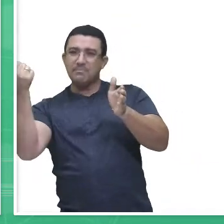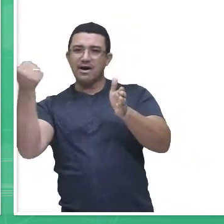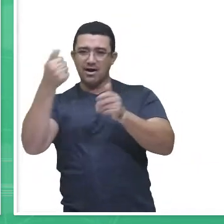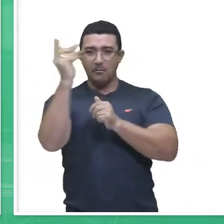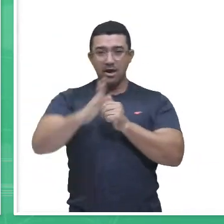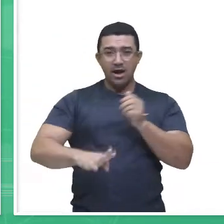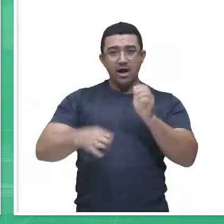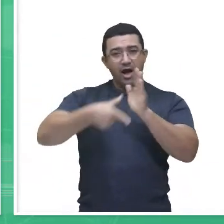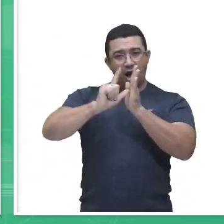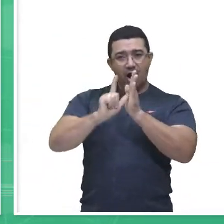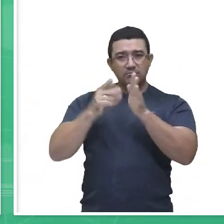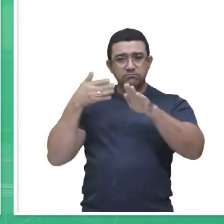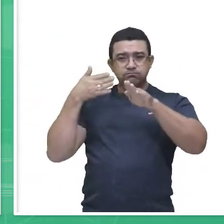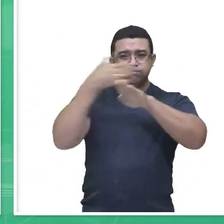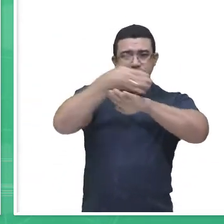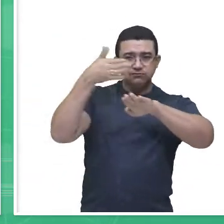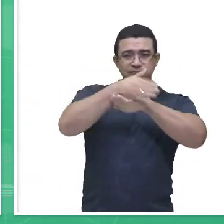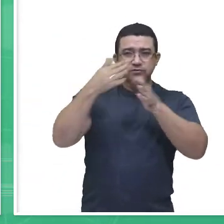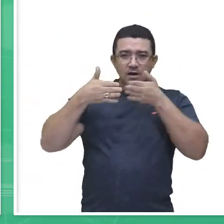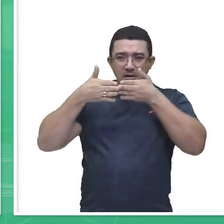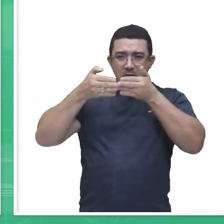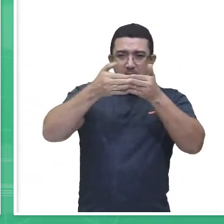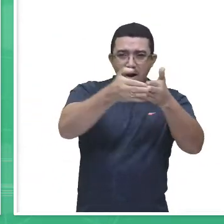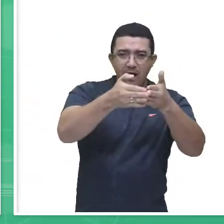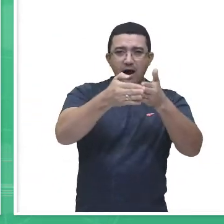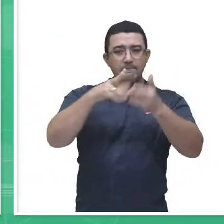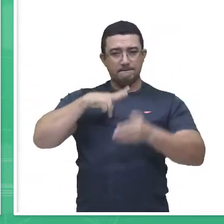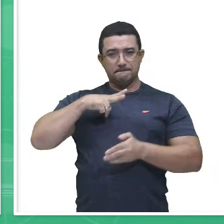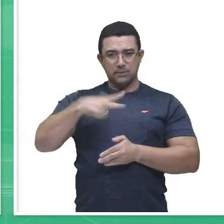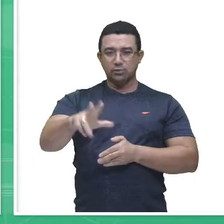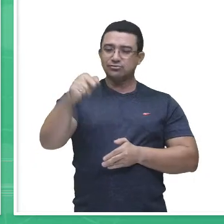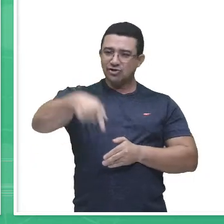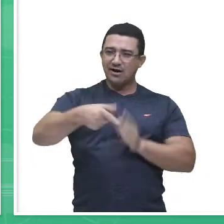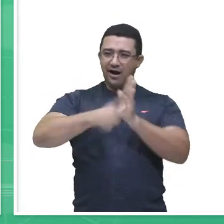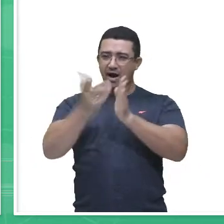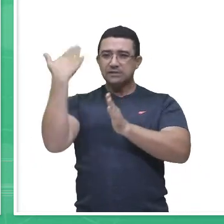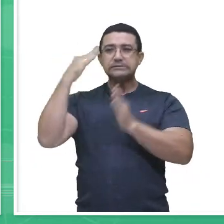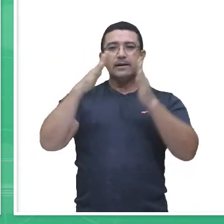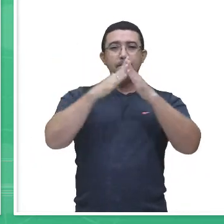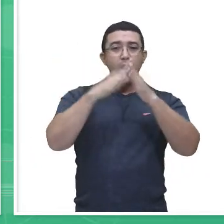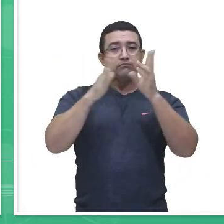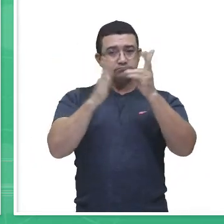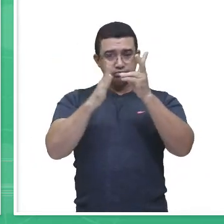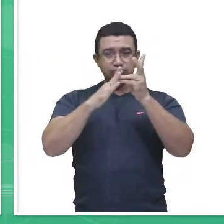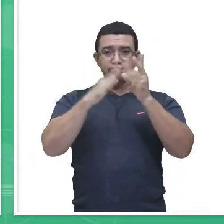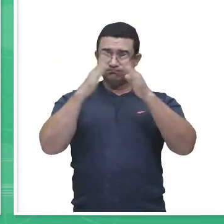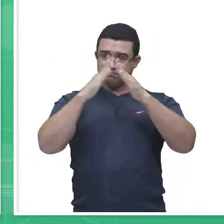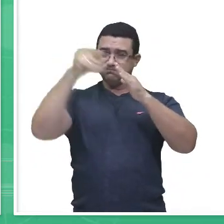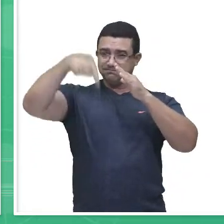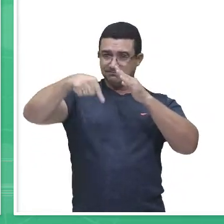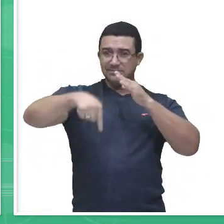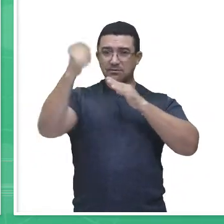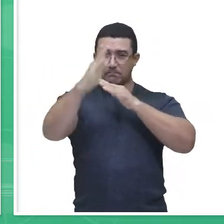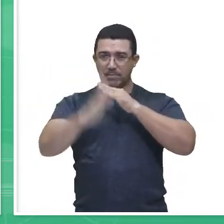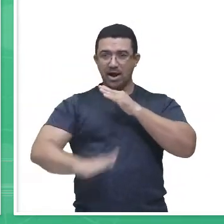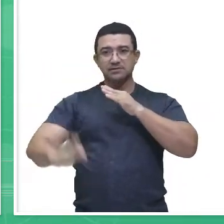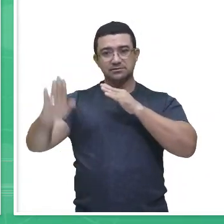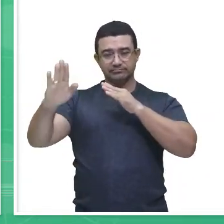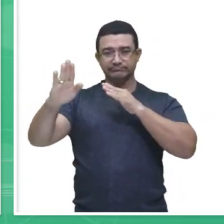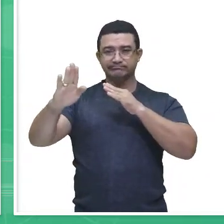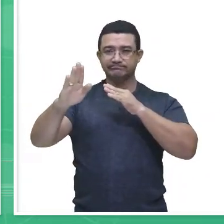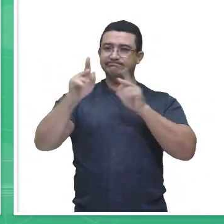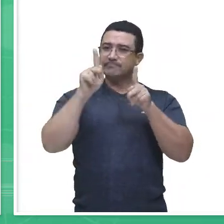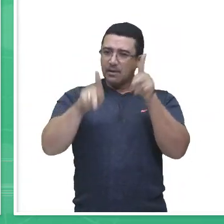portugueses chegarem, nós já tínhamos os índios morando e vivendo aqui no nosso país. Então, eles são a raiz, ou seja, são o